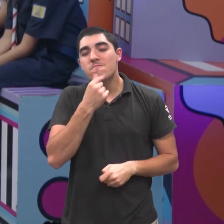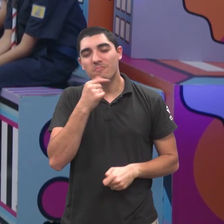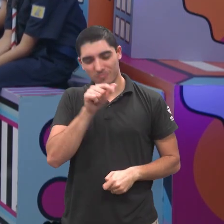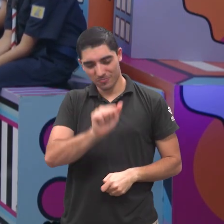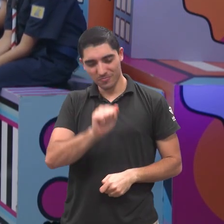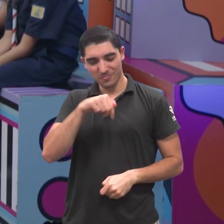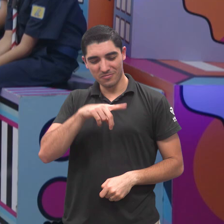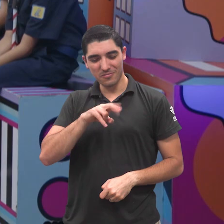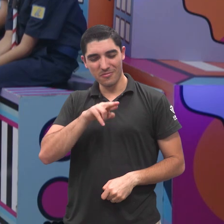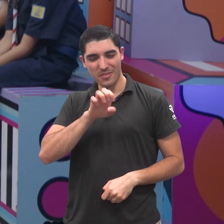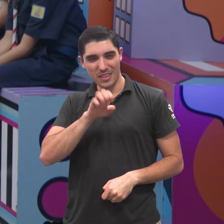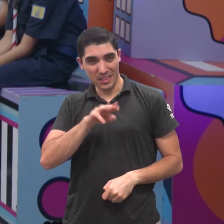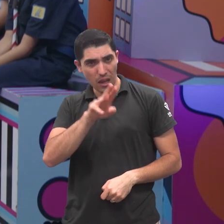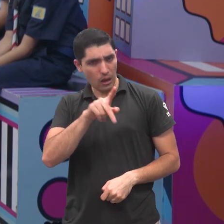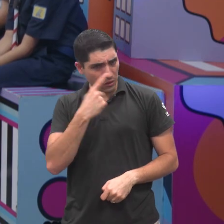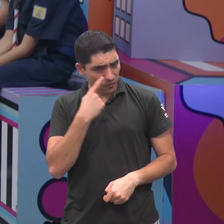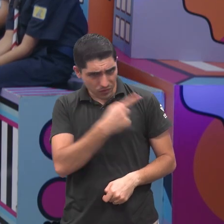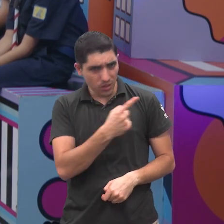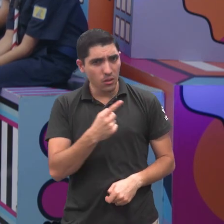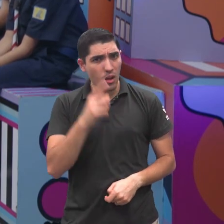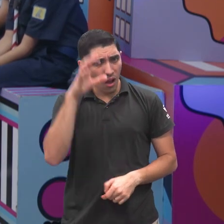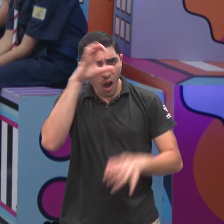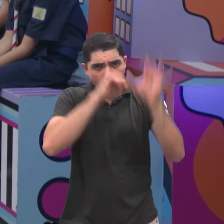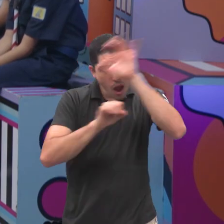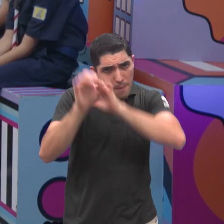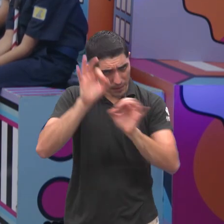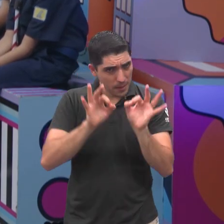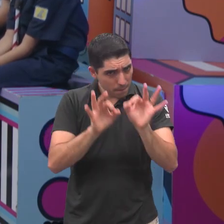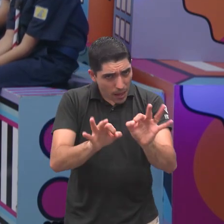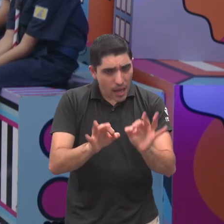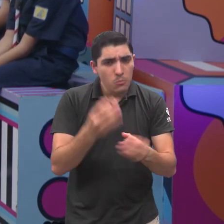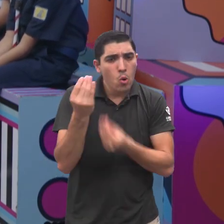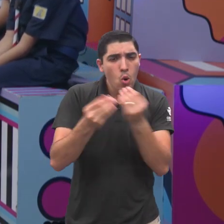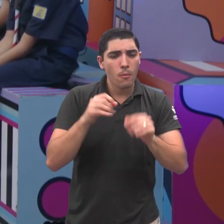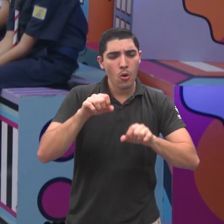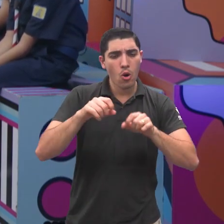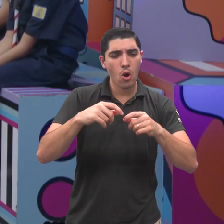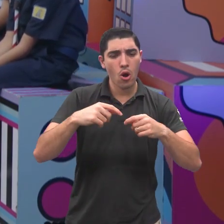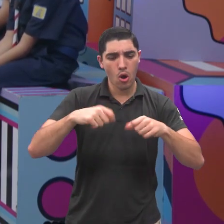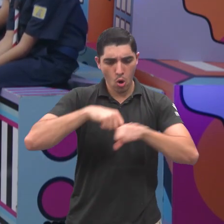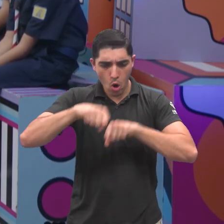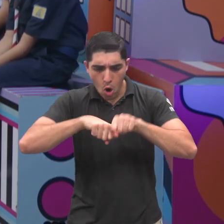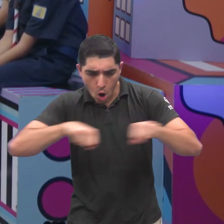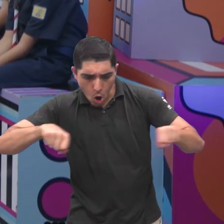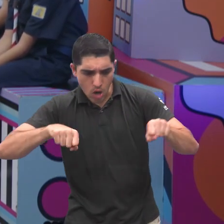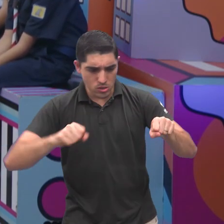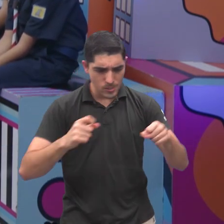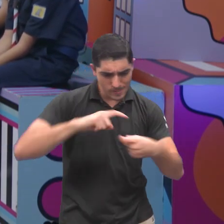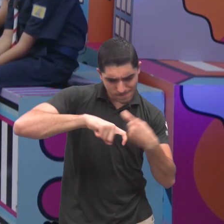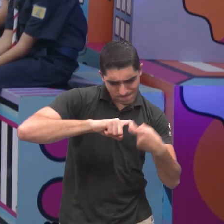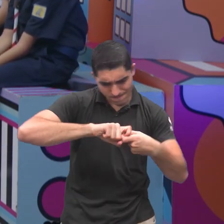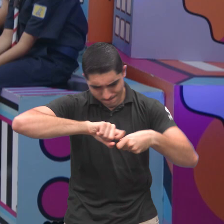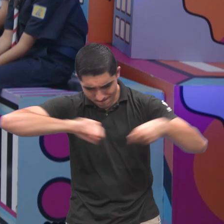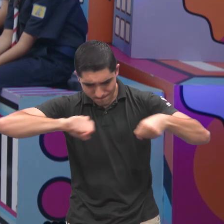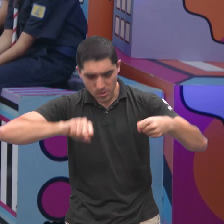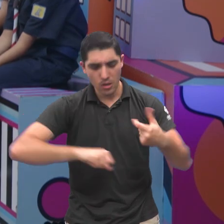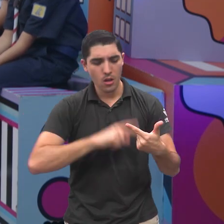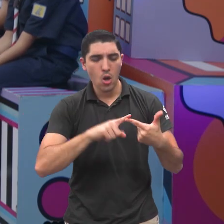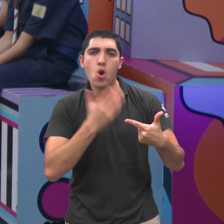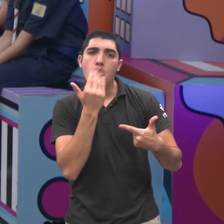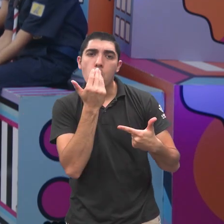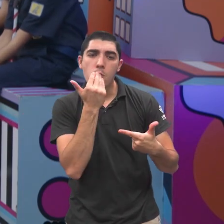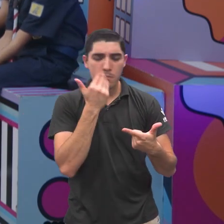Lobinhos. Tem isso que o pessoal tava conversando lá na rua também, de aprender a dar nó em corda, aprender a, de repente, fazer a